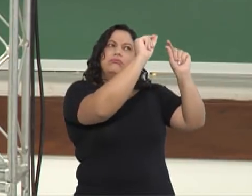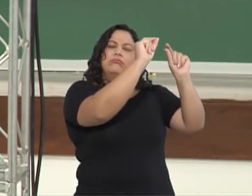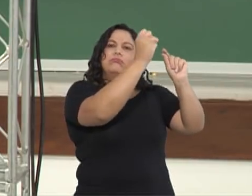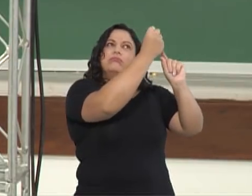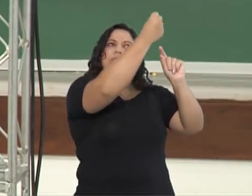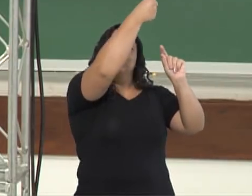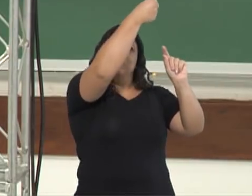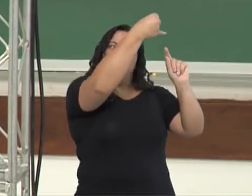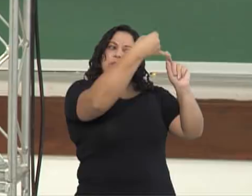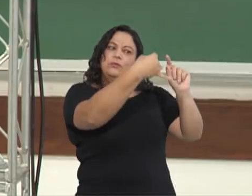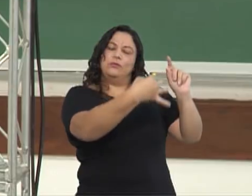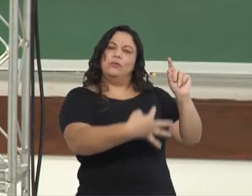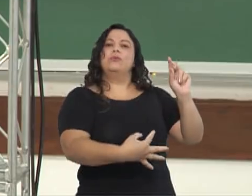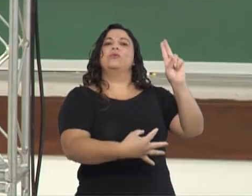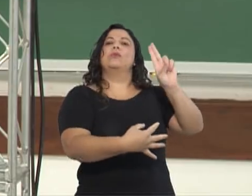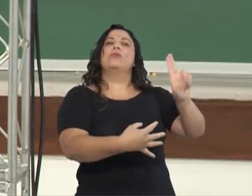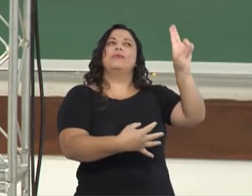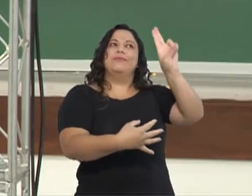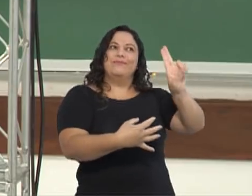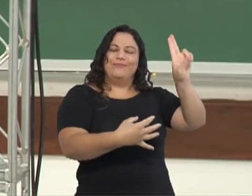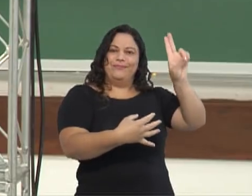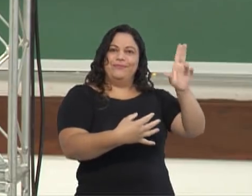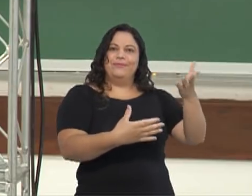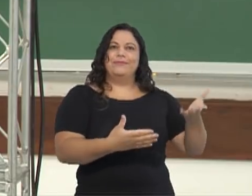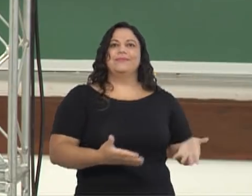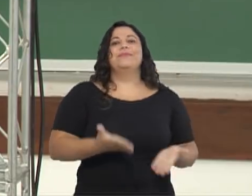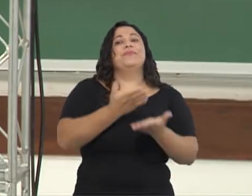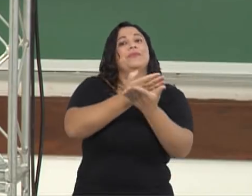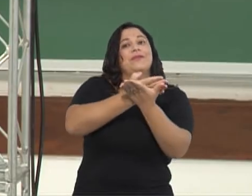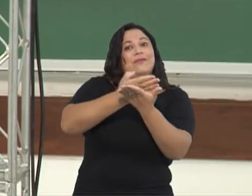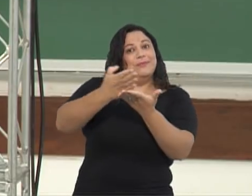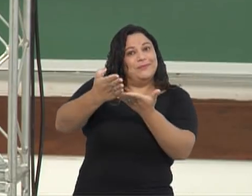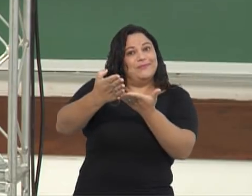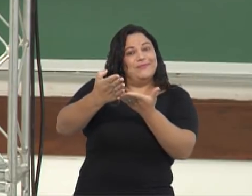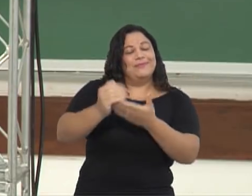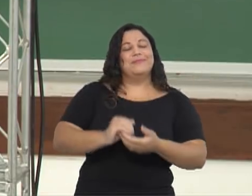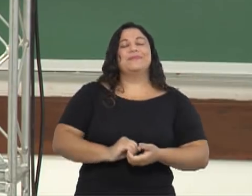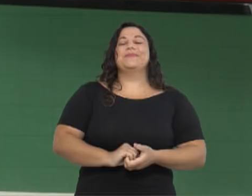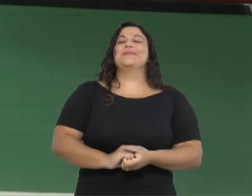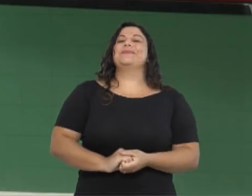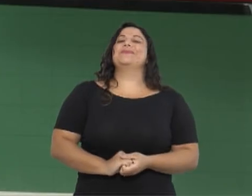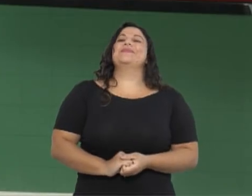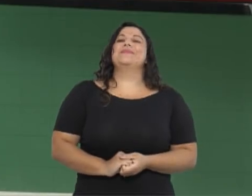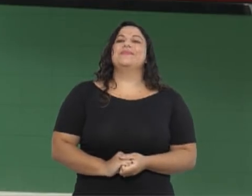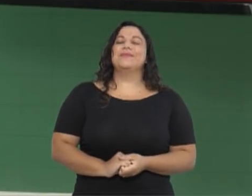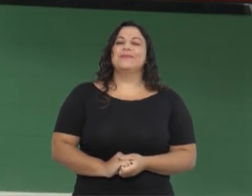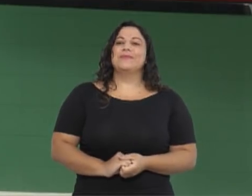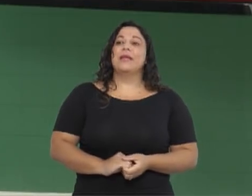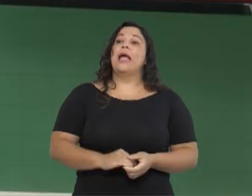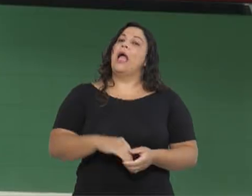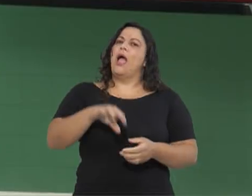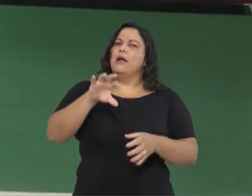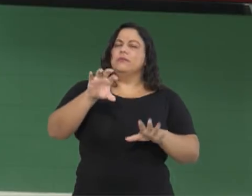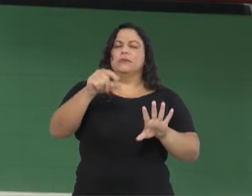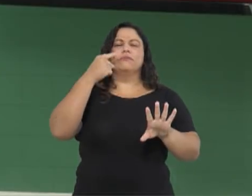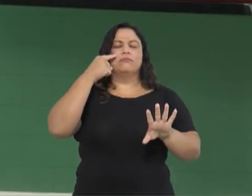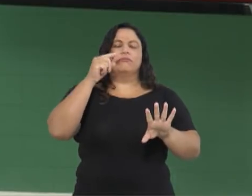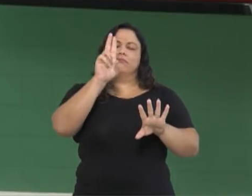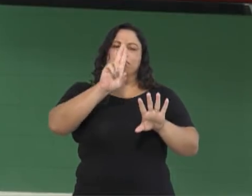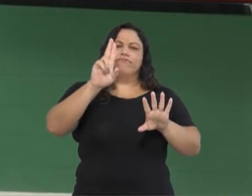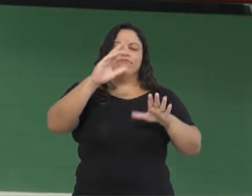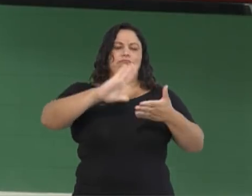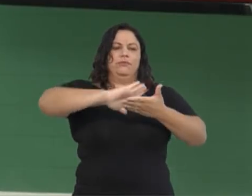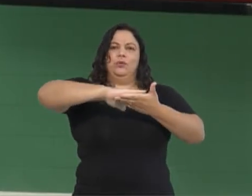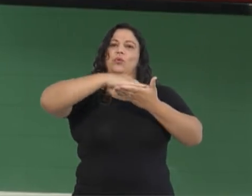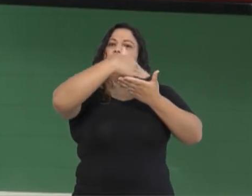com os números ordinais. Vamos começar então? Peguem o seu notebook, your pen,